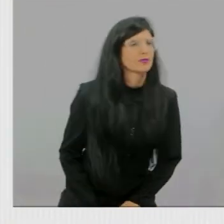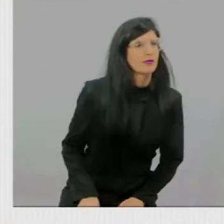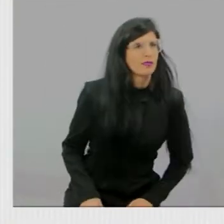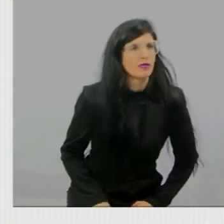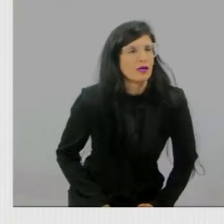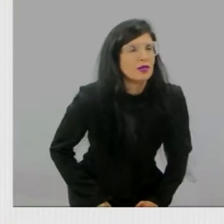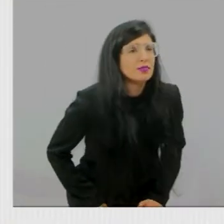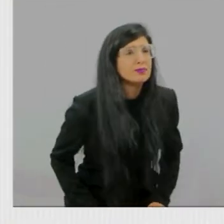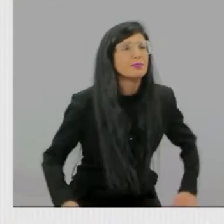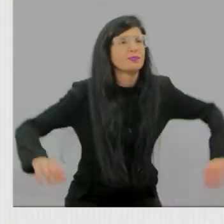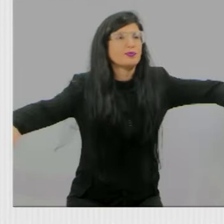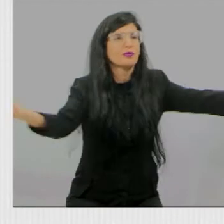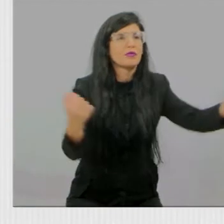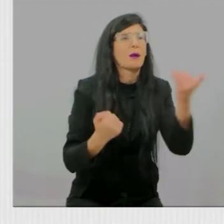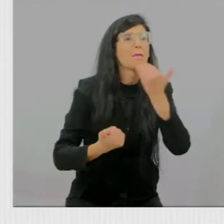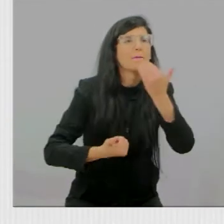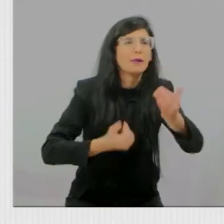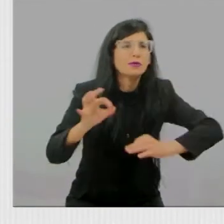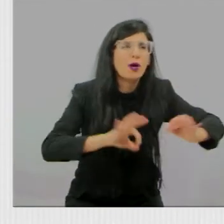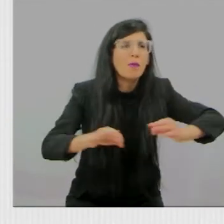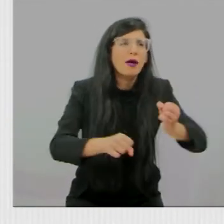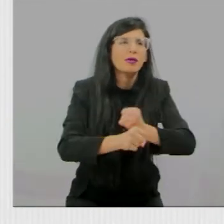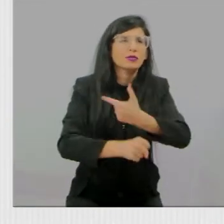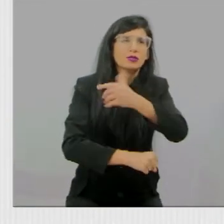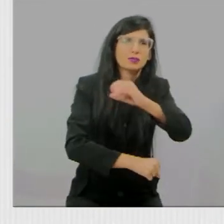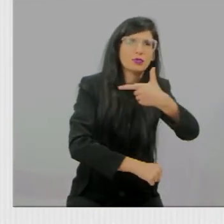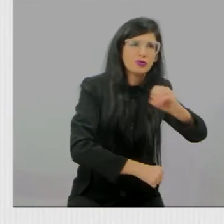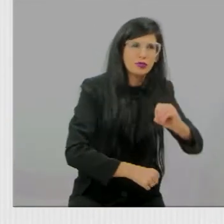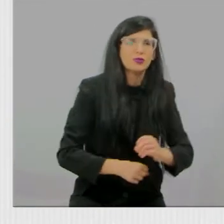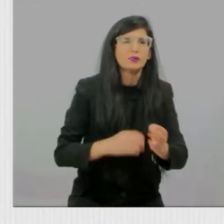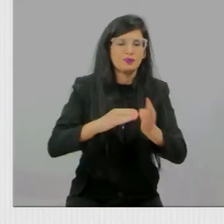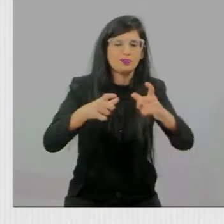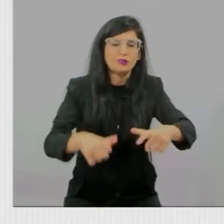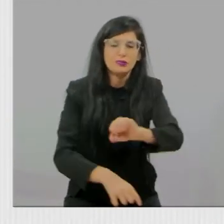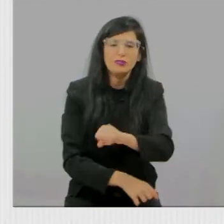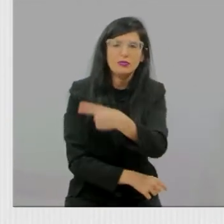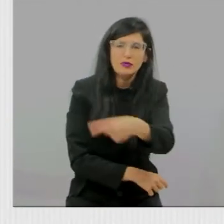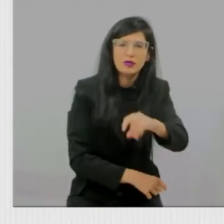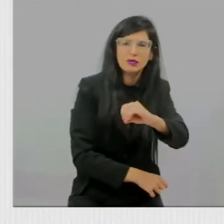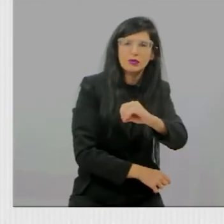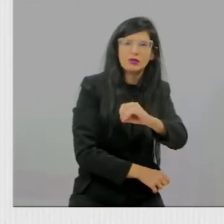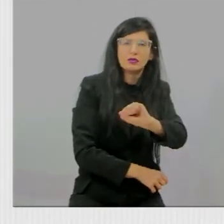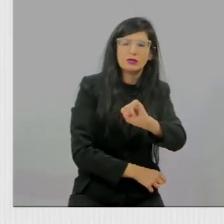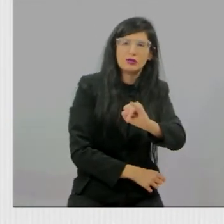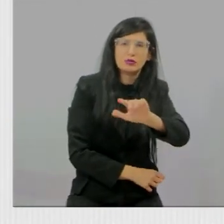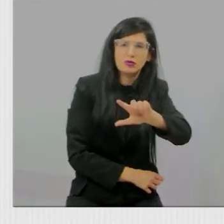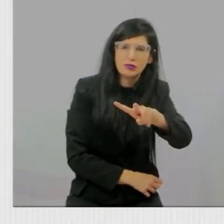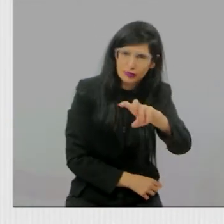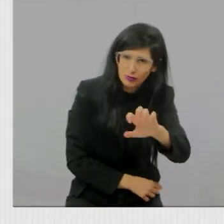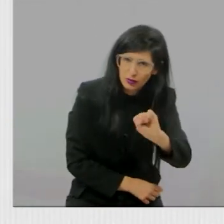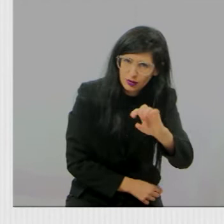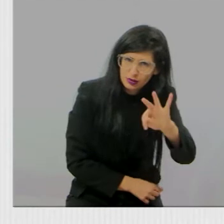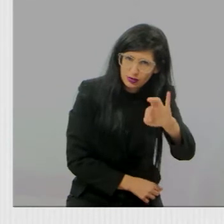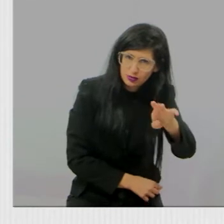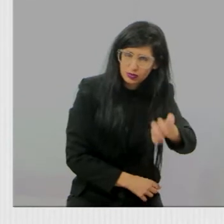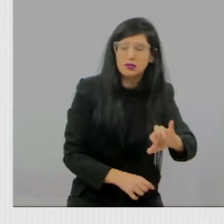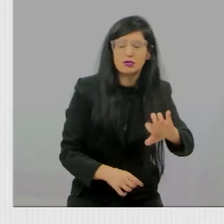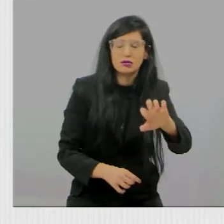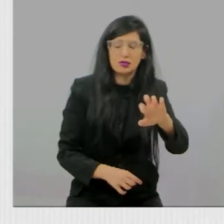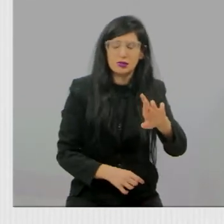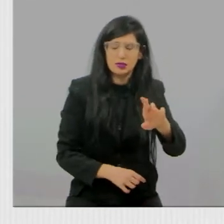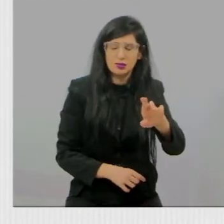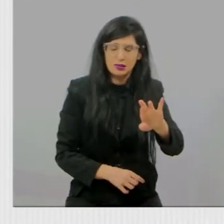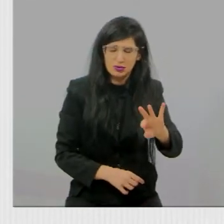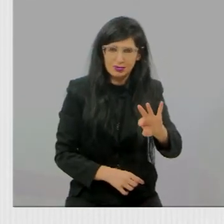Indicação 2020 de São Silvestre. Então, a gente foi chamar, tem lá o subprefeito, e tem